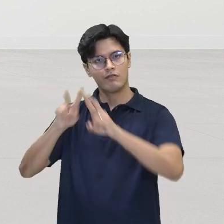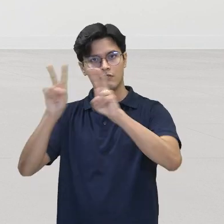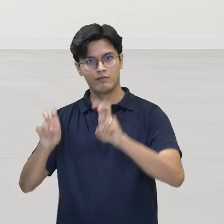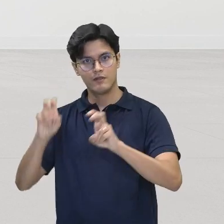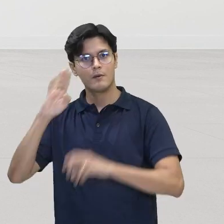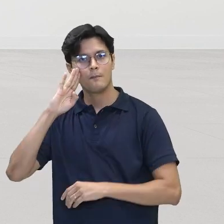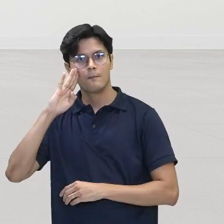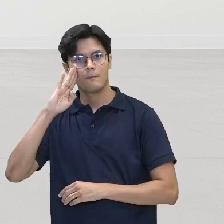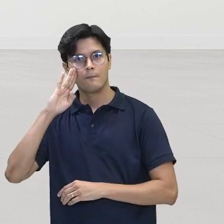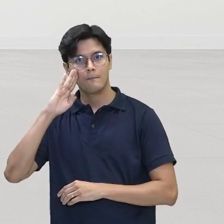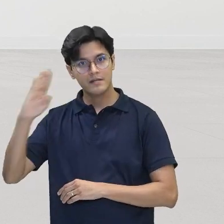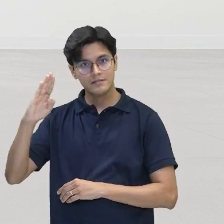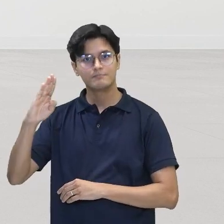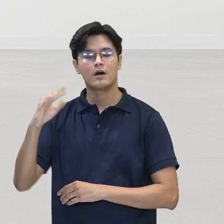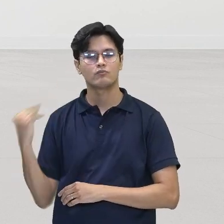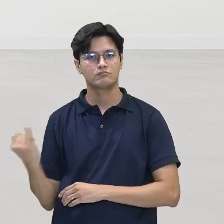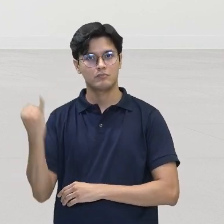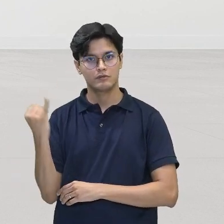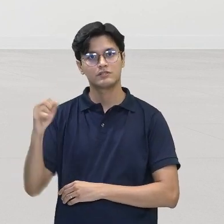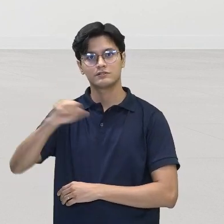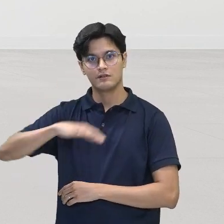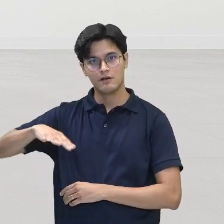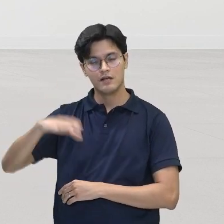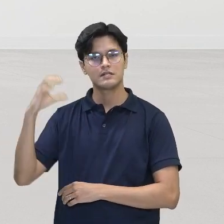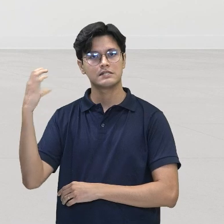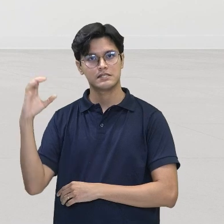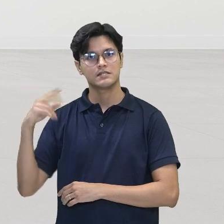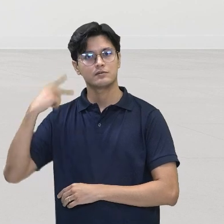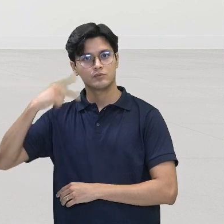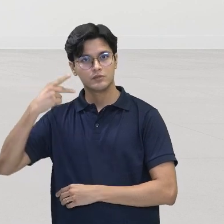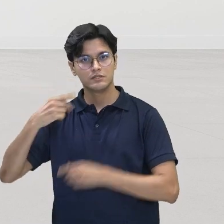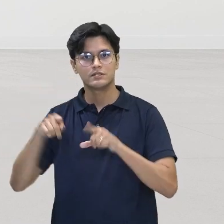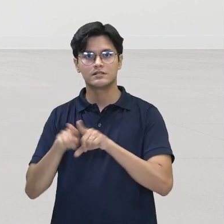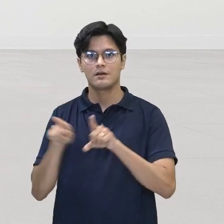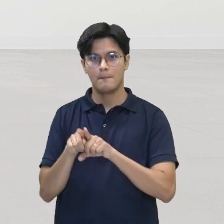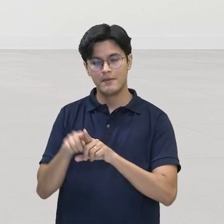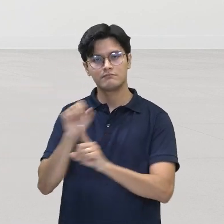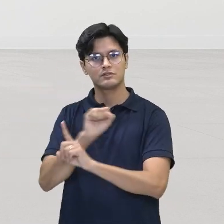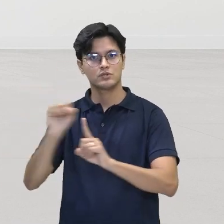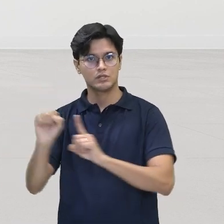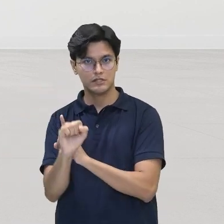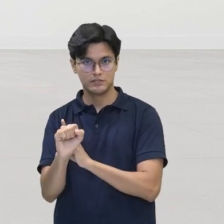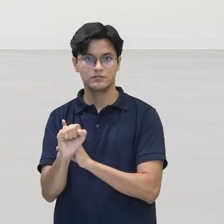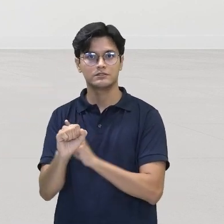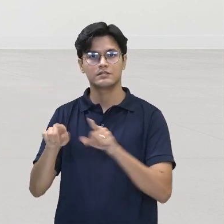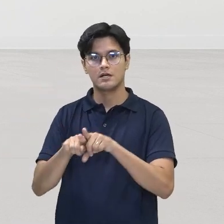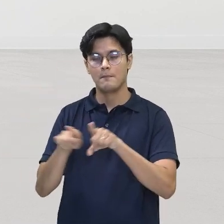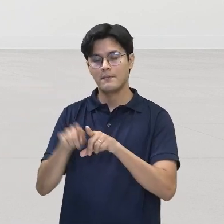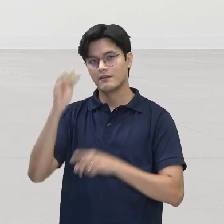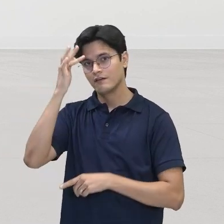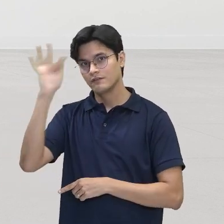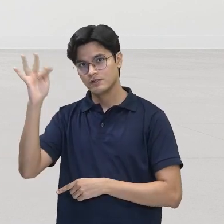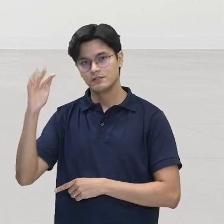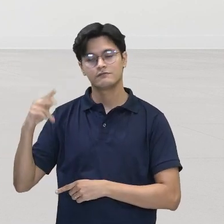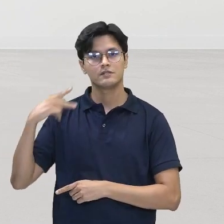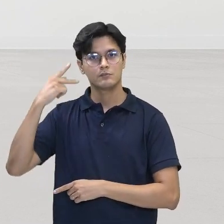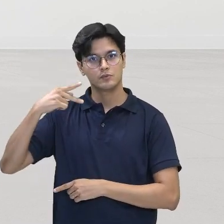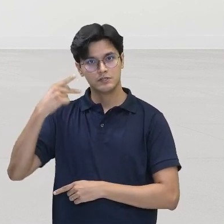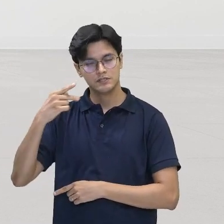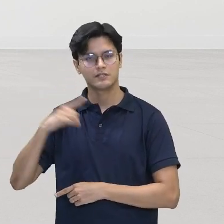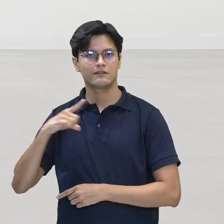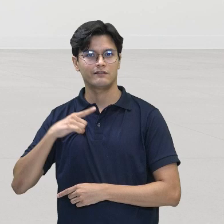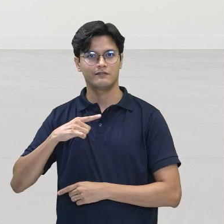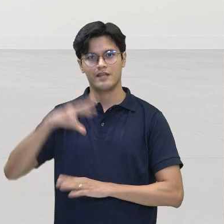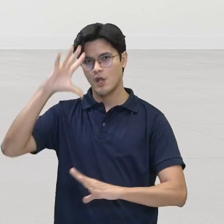política, na ciência política e na sociologia, né? E com diferentes interpretações